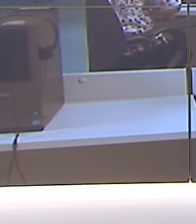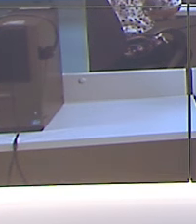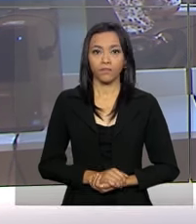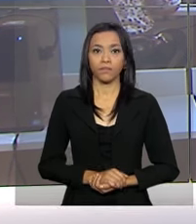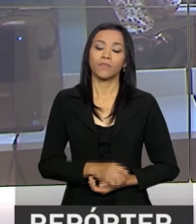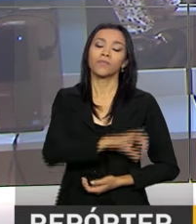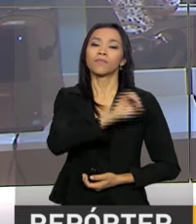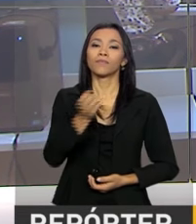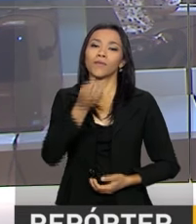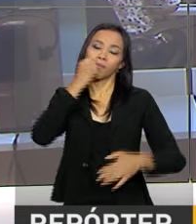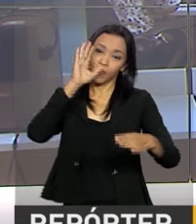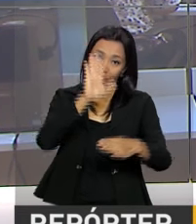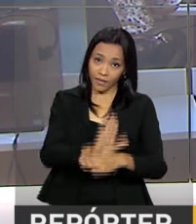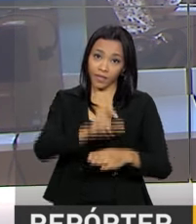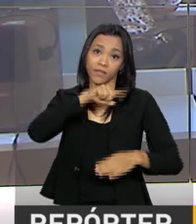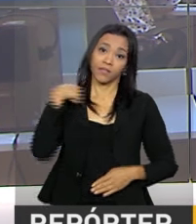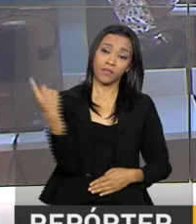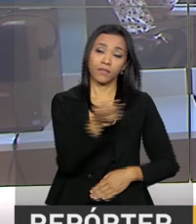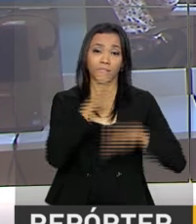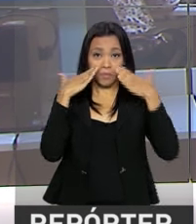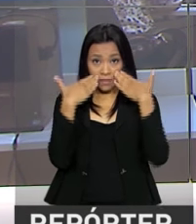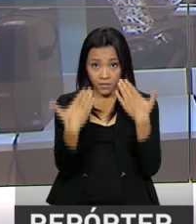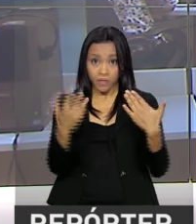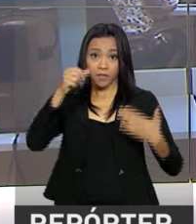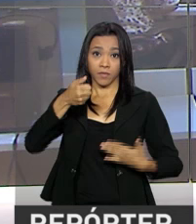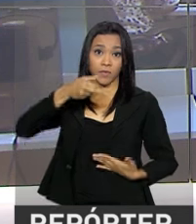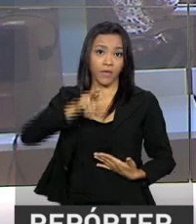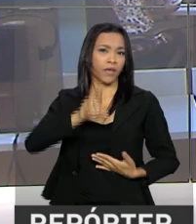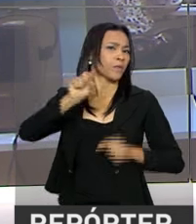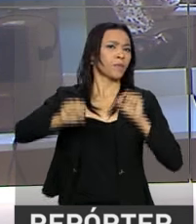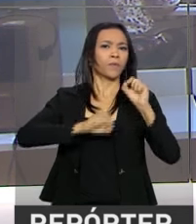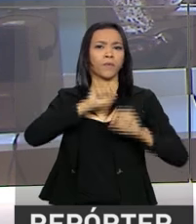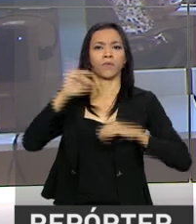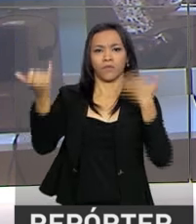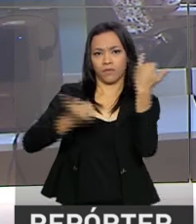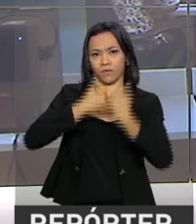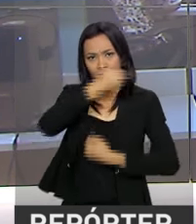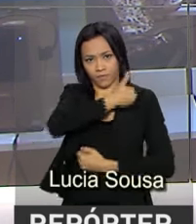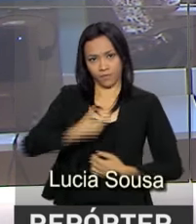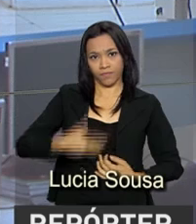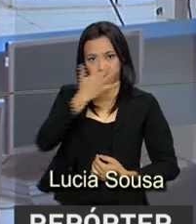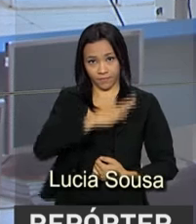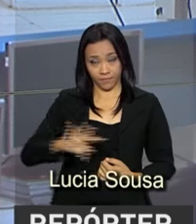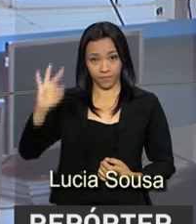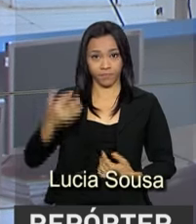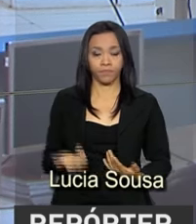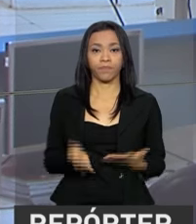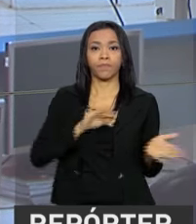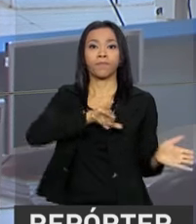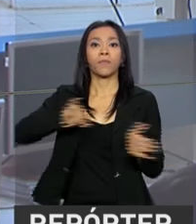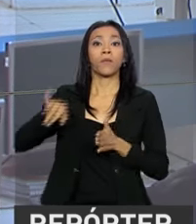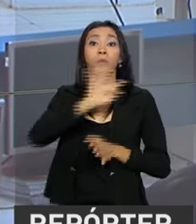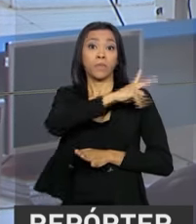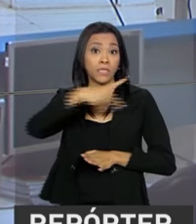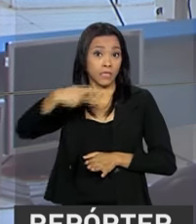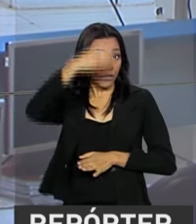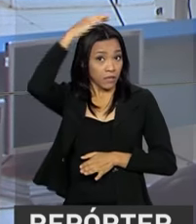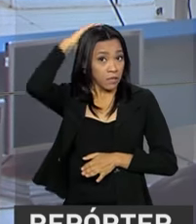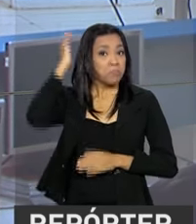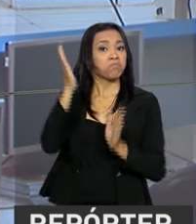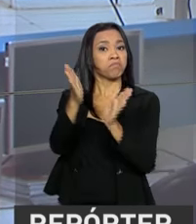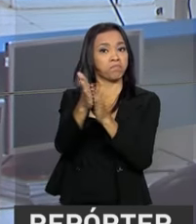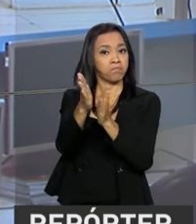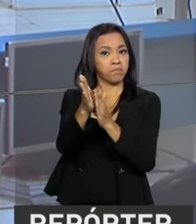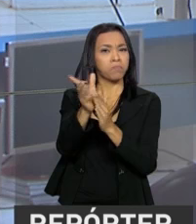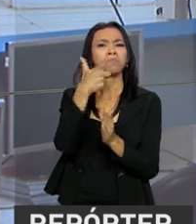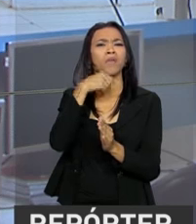Olá, boa tarde. Estamos de volta com Repórter NBR, as notícias do governo federal. O presidente Michel Temer parabenizou